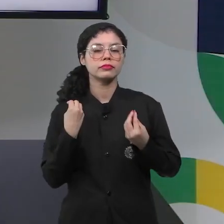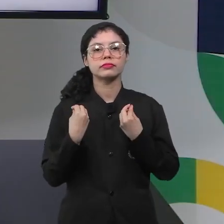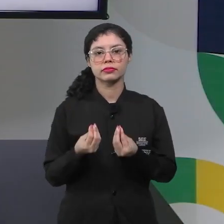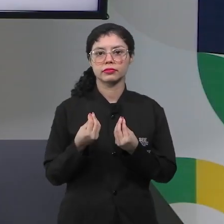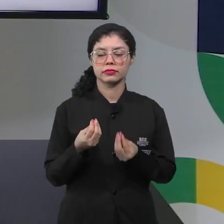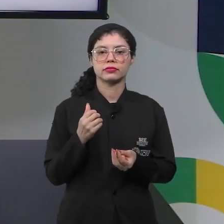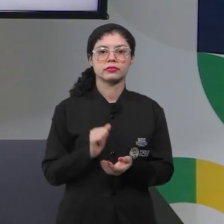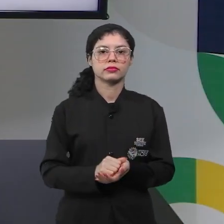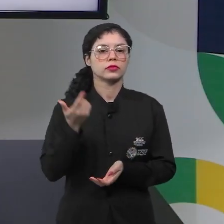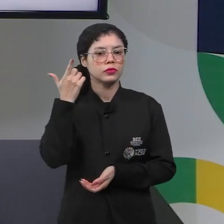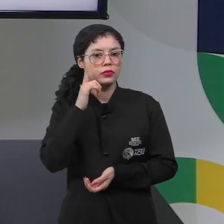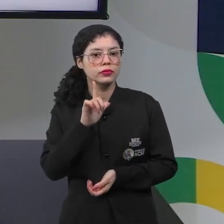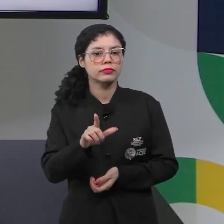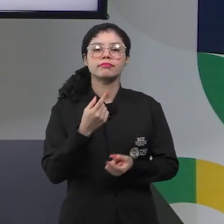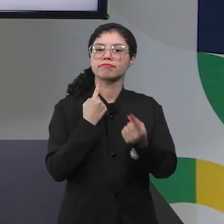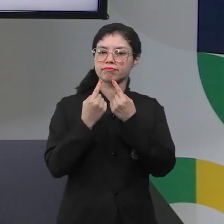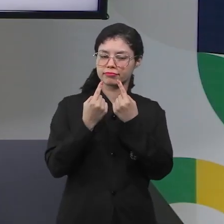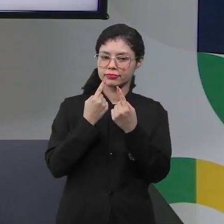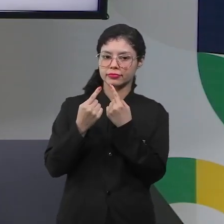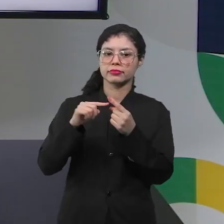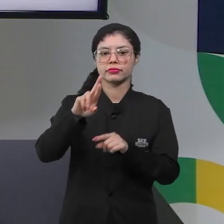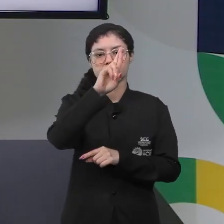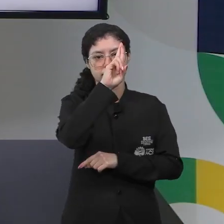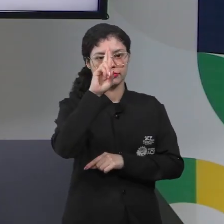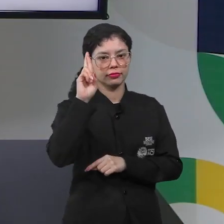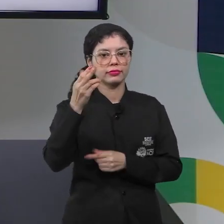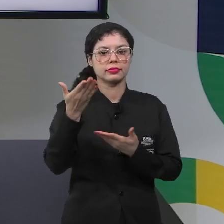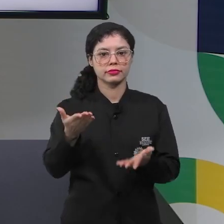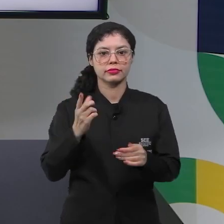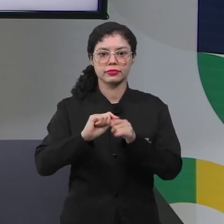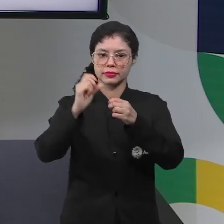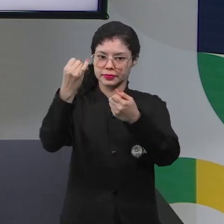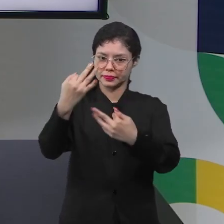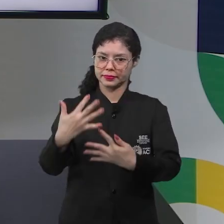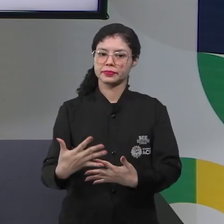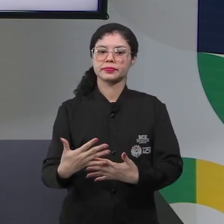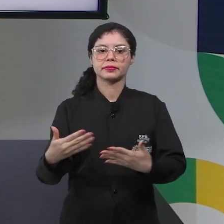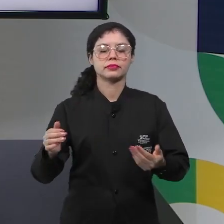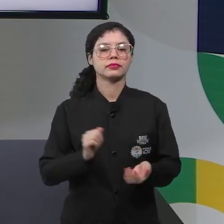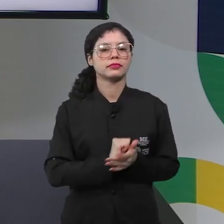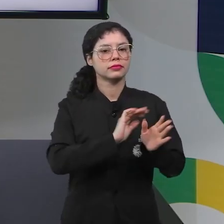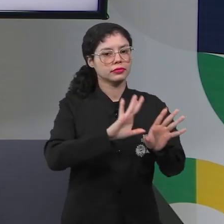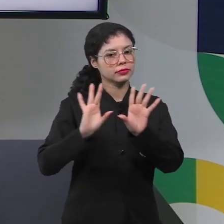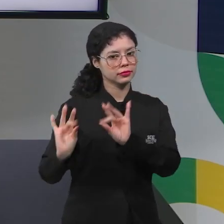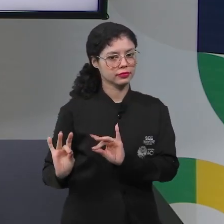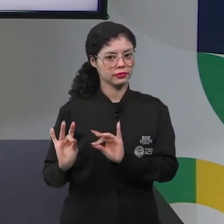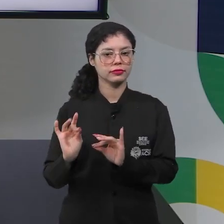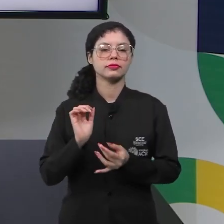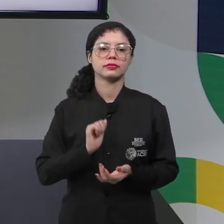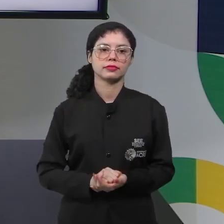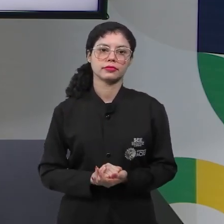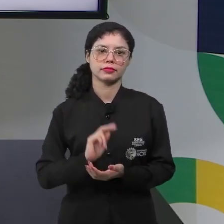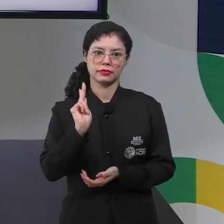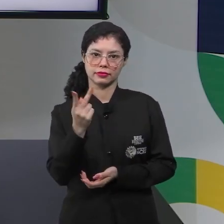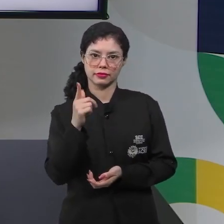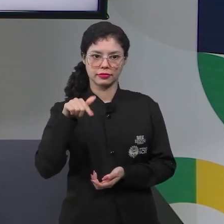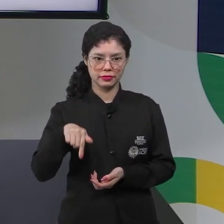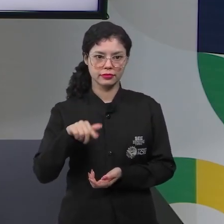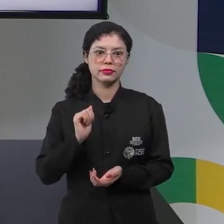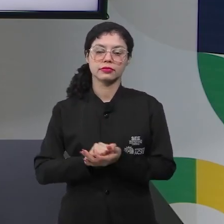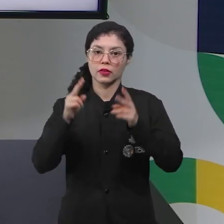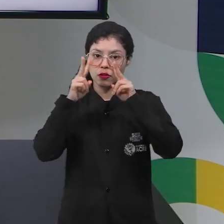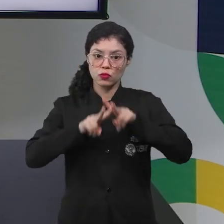ele consiga se comunicar com a história que você está contando através da HQ, de